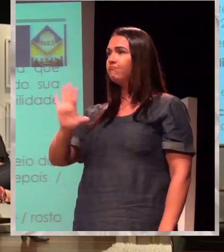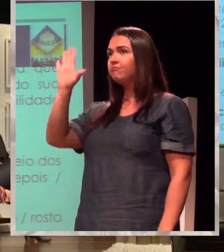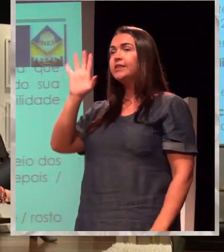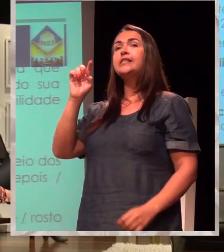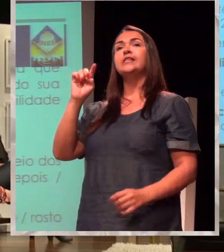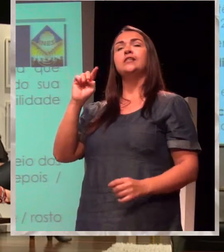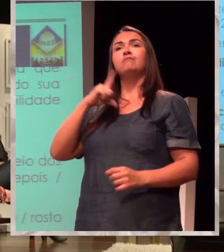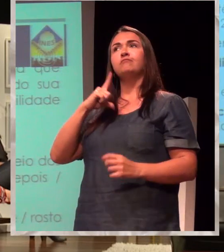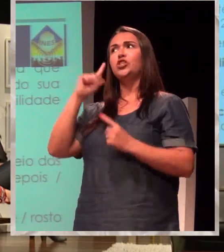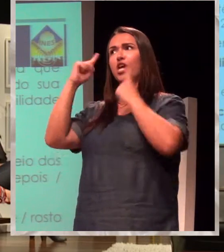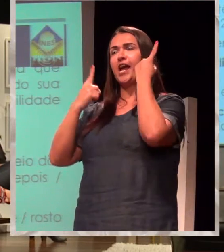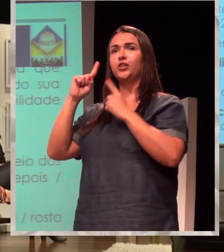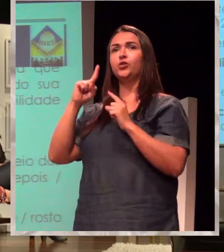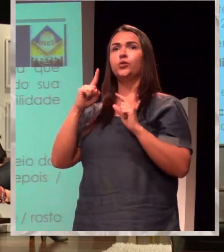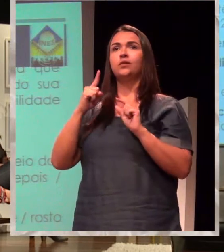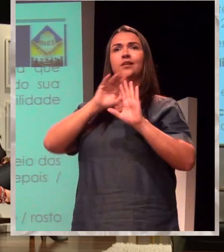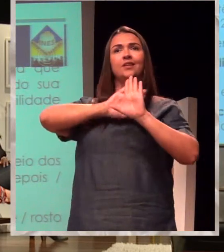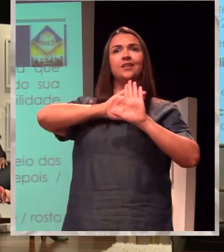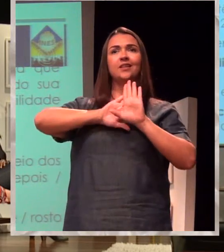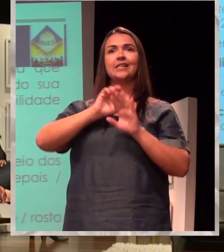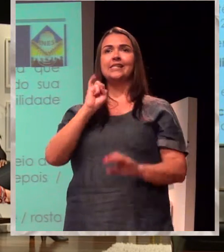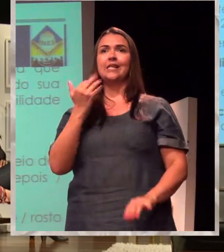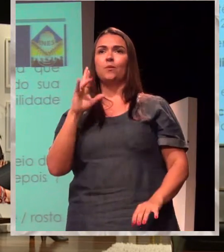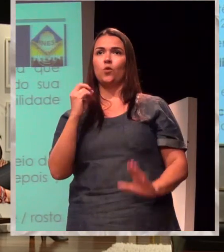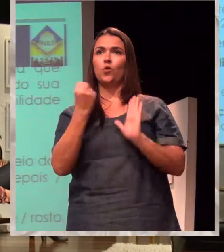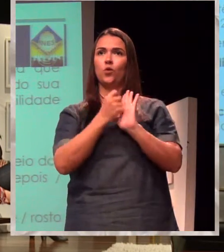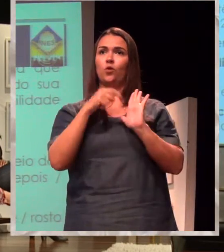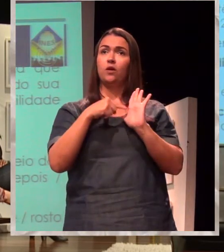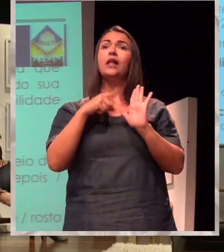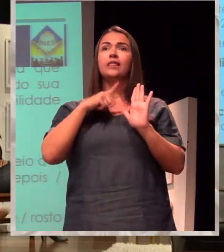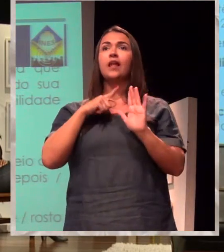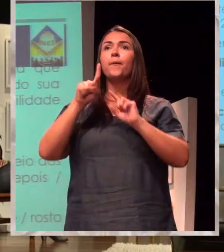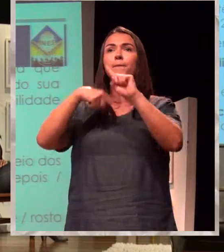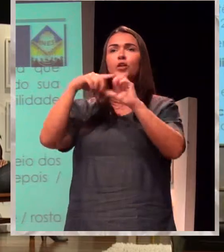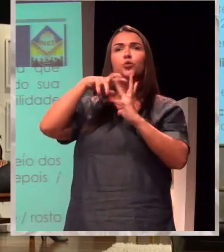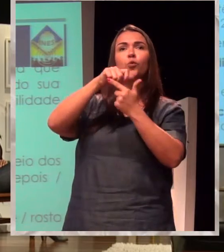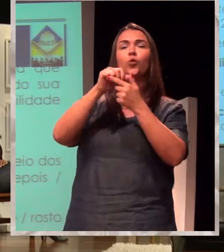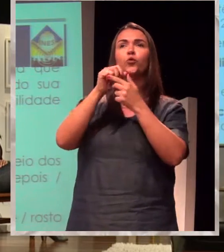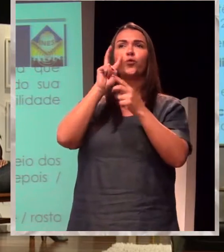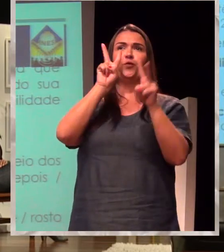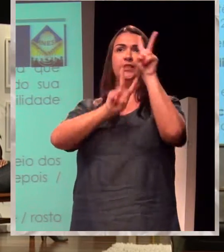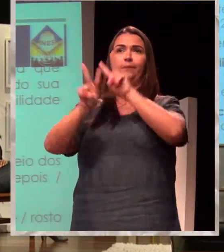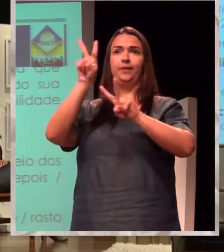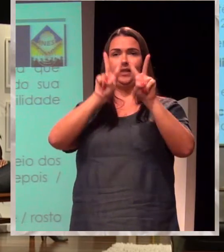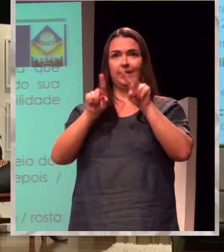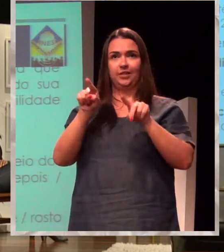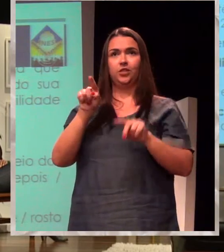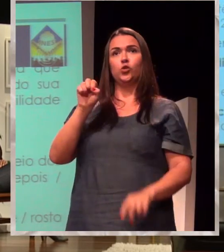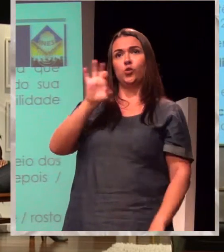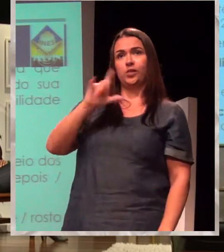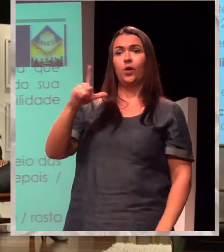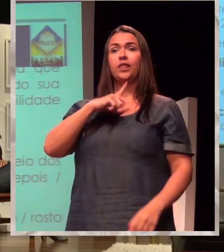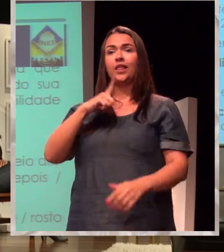simbólicos, afirmando sua existência e resistência no mundo de visibilidade espacial. Esse termo foi cunhado por